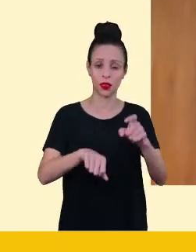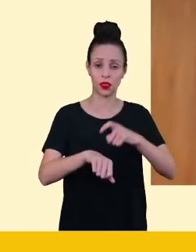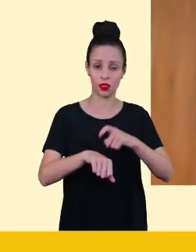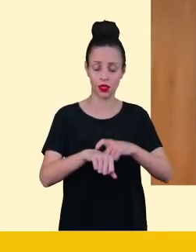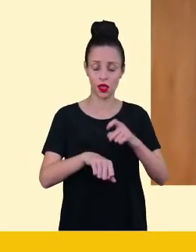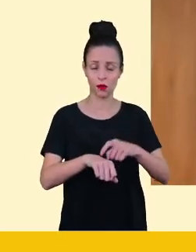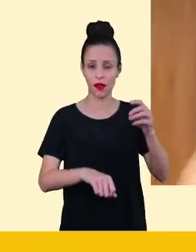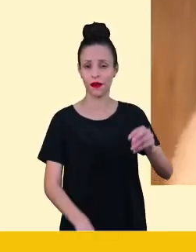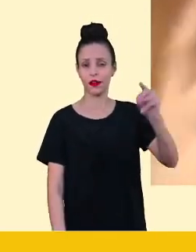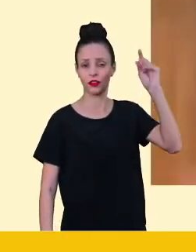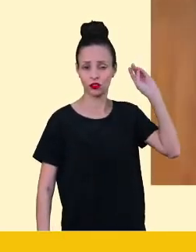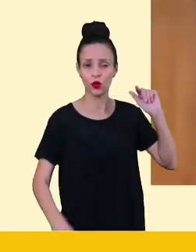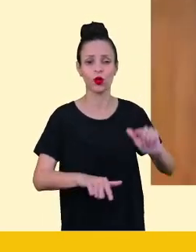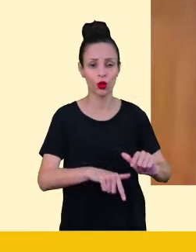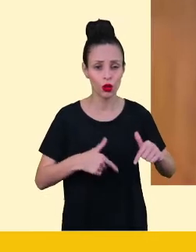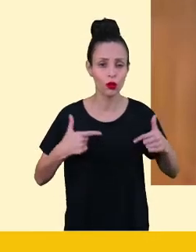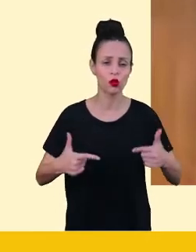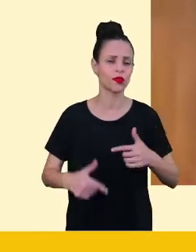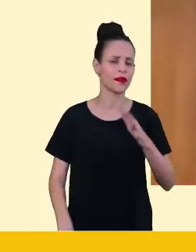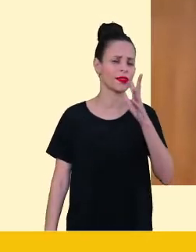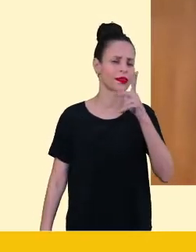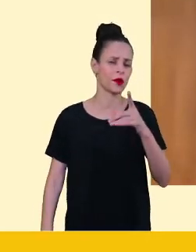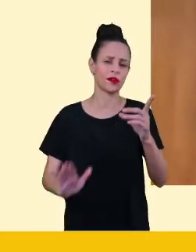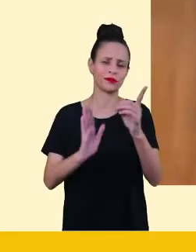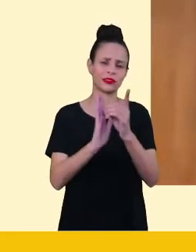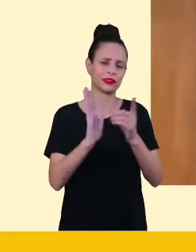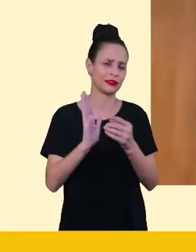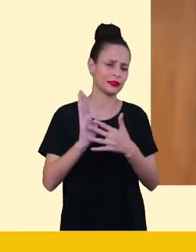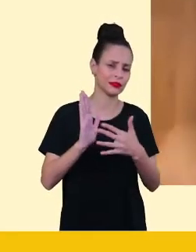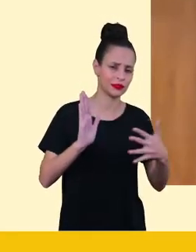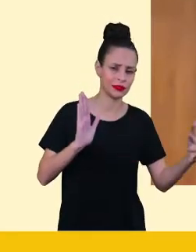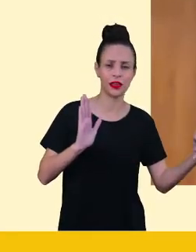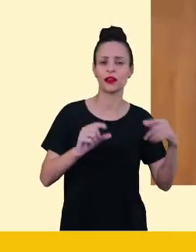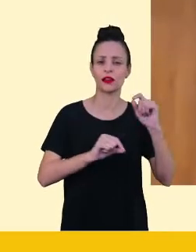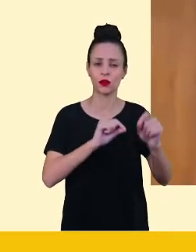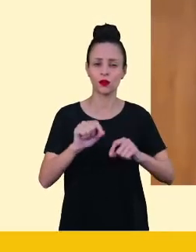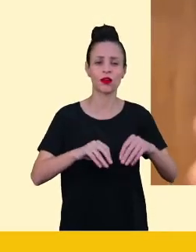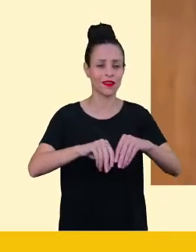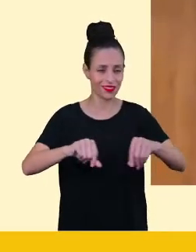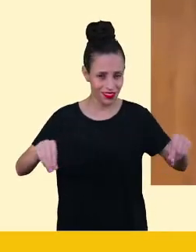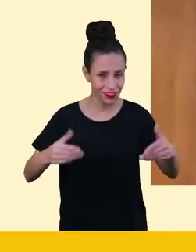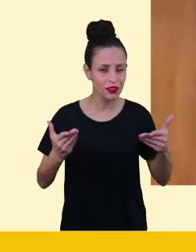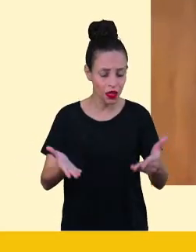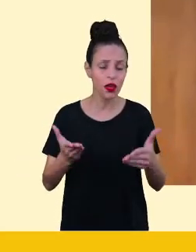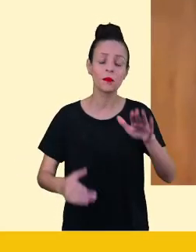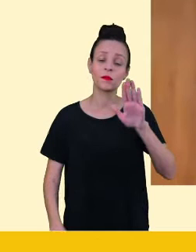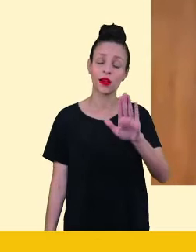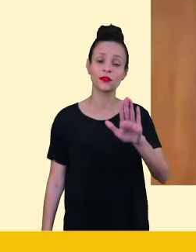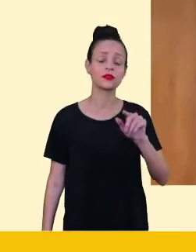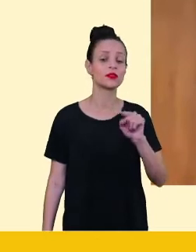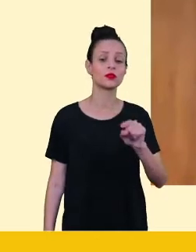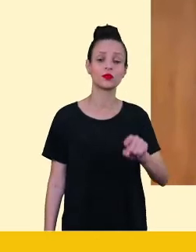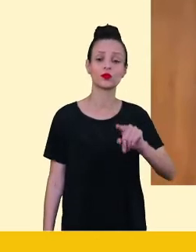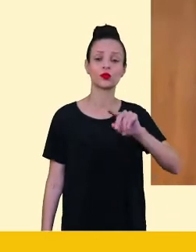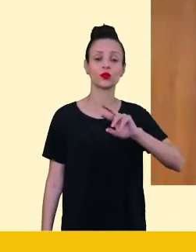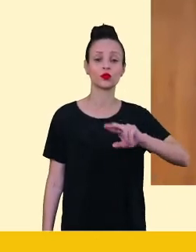com a demarcação, que é um processo antigo de lutas que levam décadas, assim, foi entre os diferentes houve essa concomitância, né? Mas